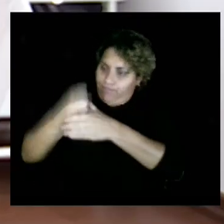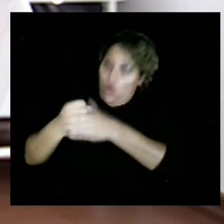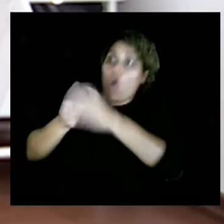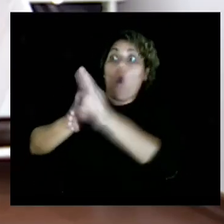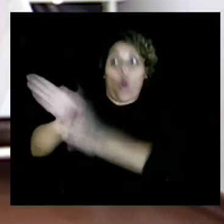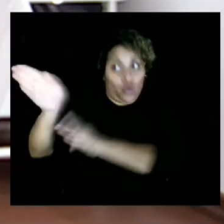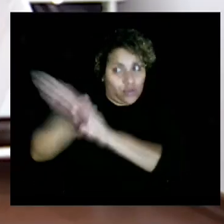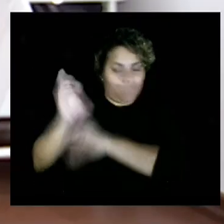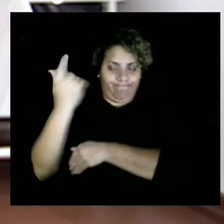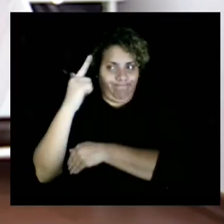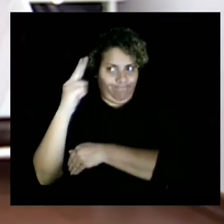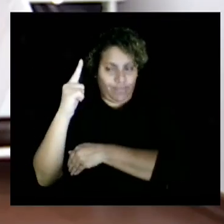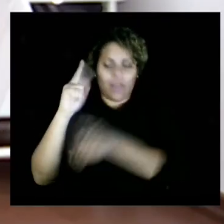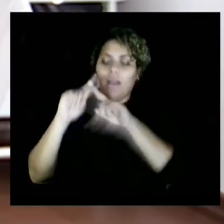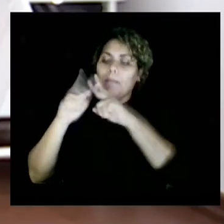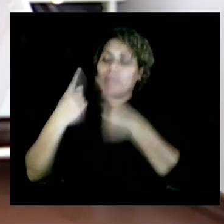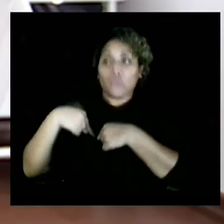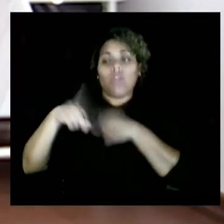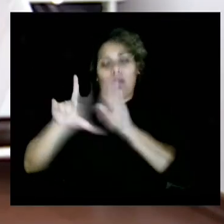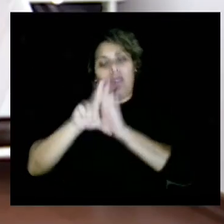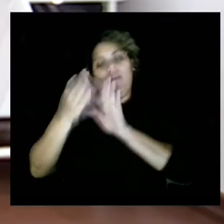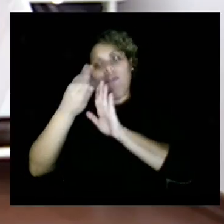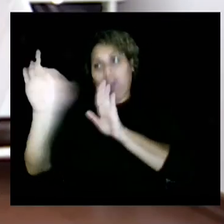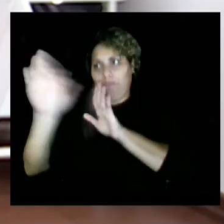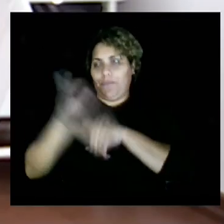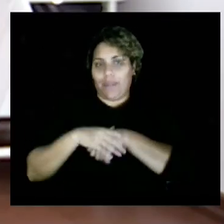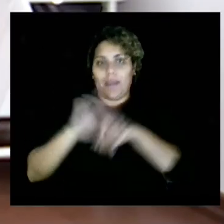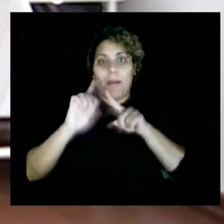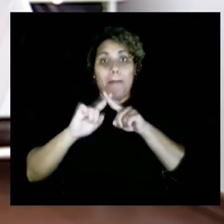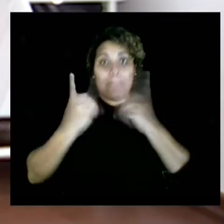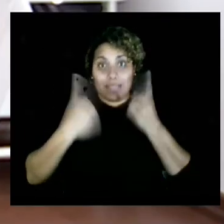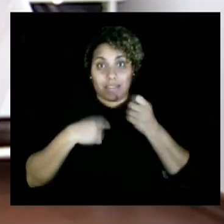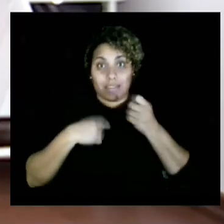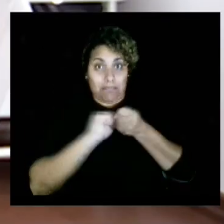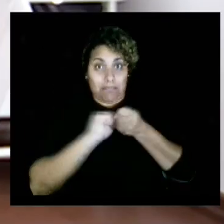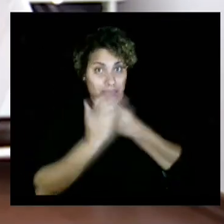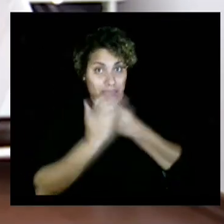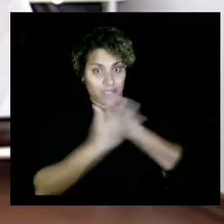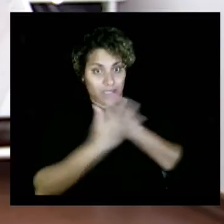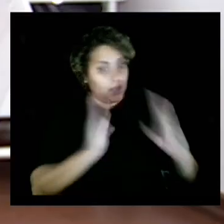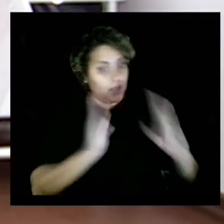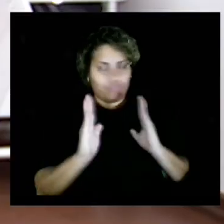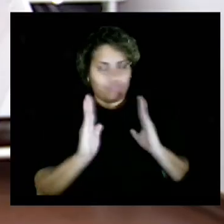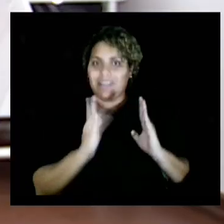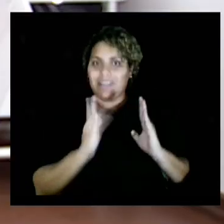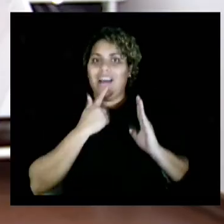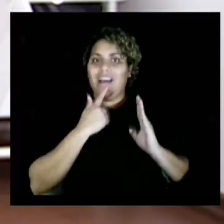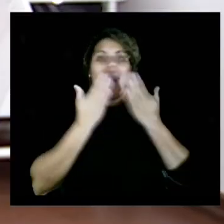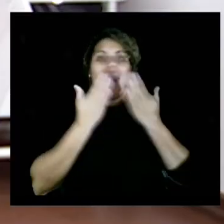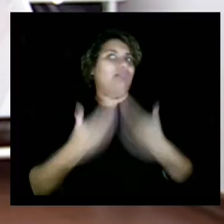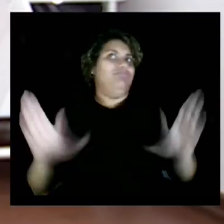da pandemia, começou a liberar muitas coisas para a estética, porque tiveram muitos estudos e muitas coisas começaram